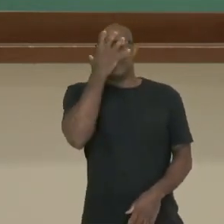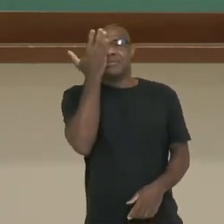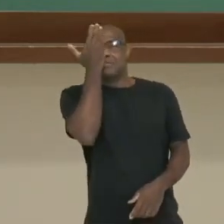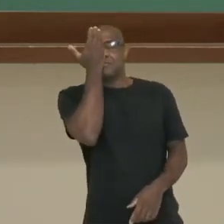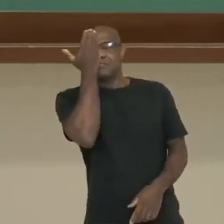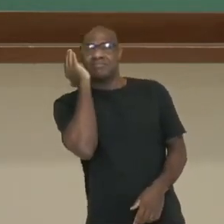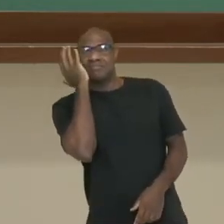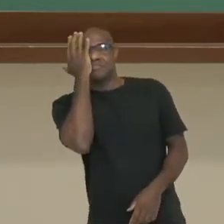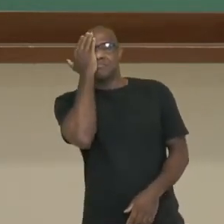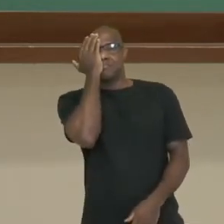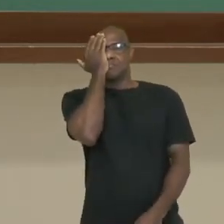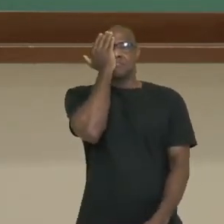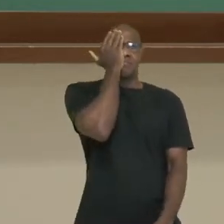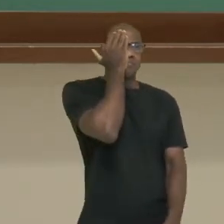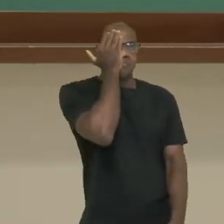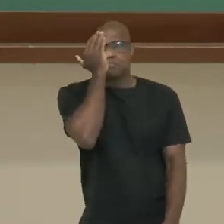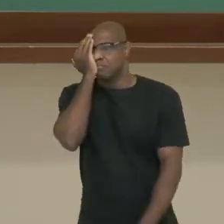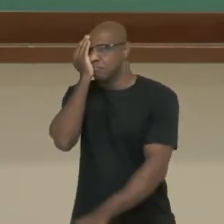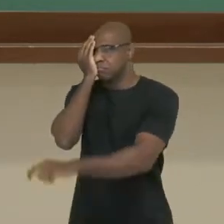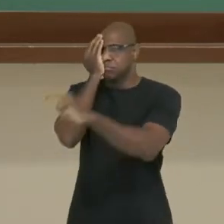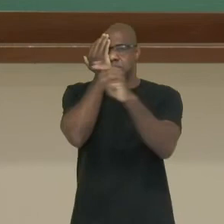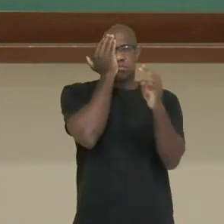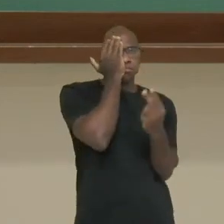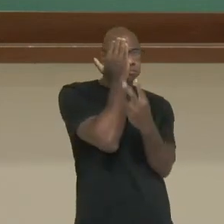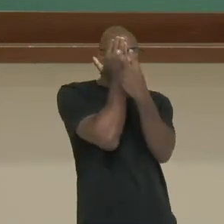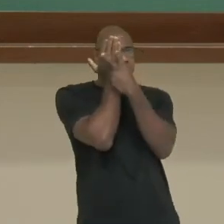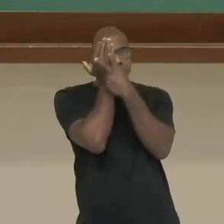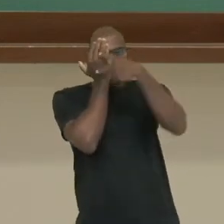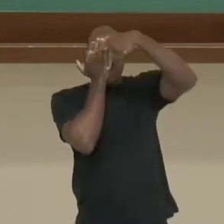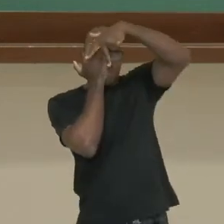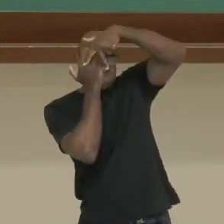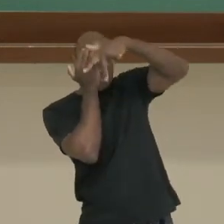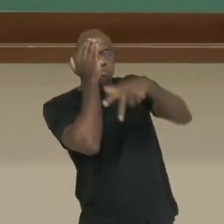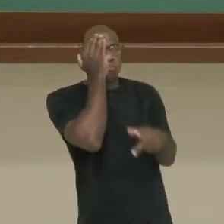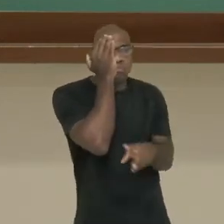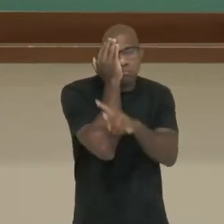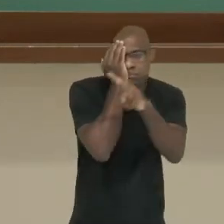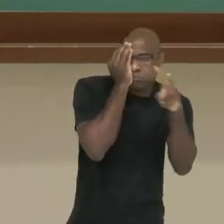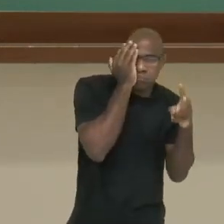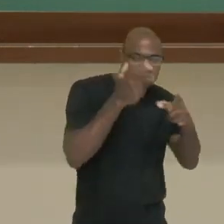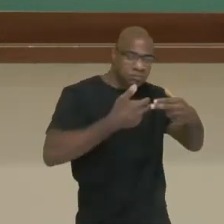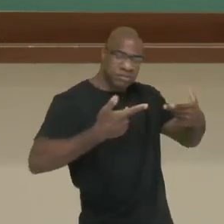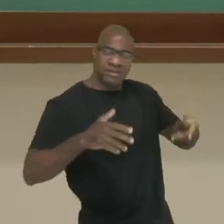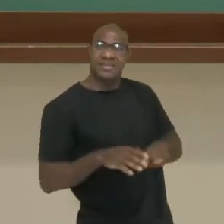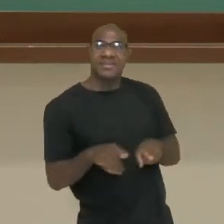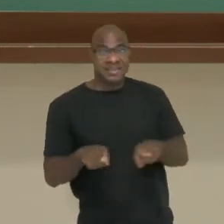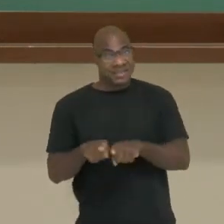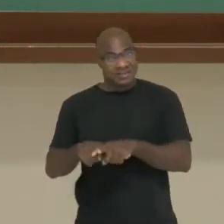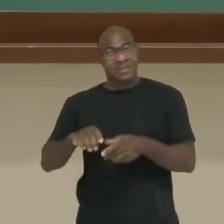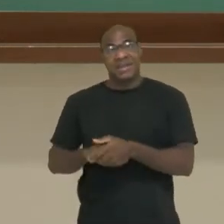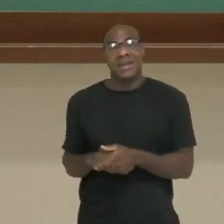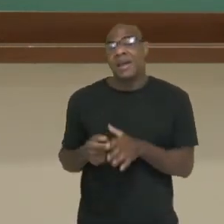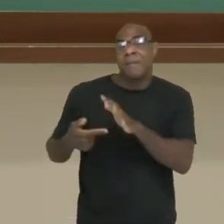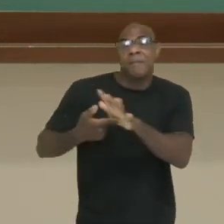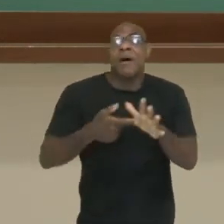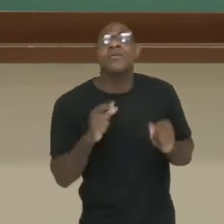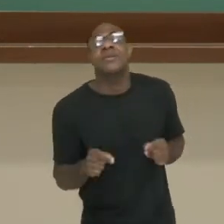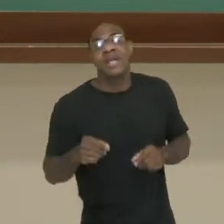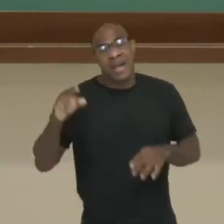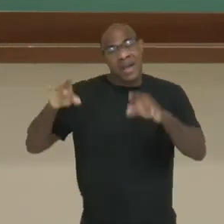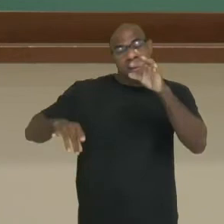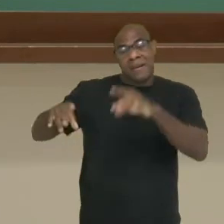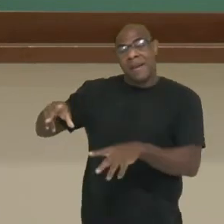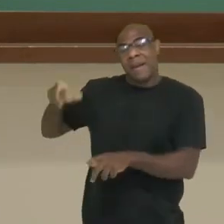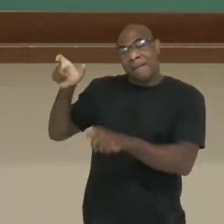rosto. Personagens femininos não usam máscara, traz, né, a máscara que faz o quê, né, a questão do personagem ali de forma